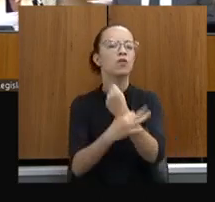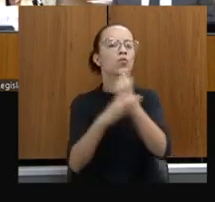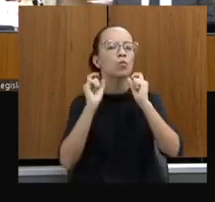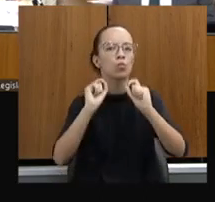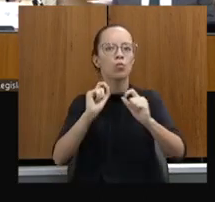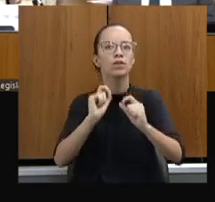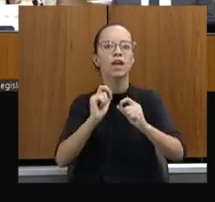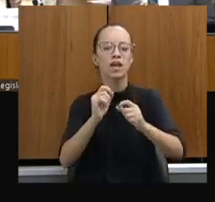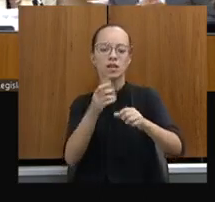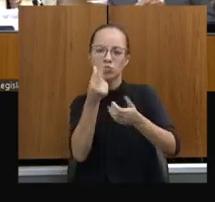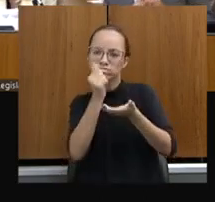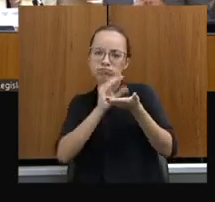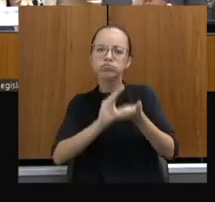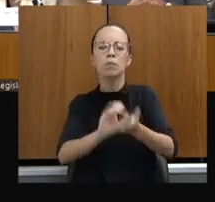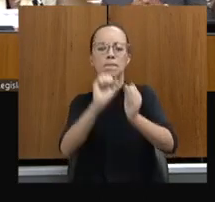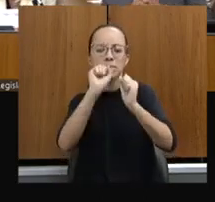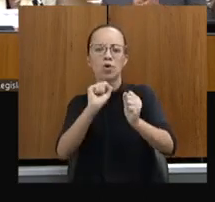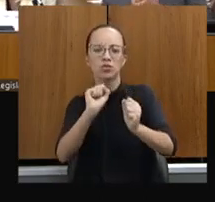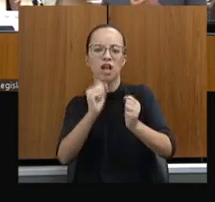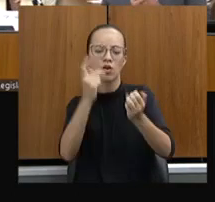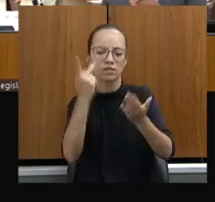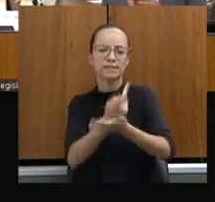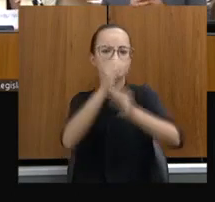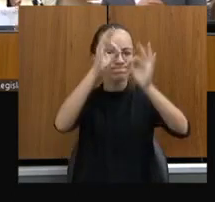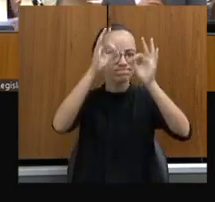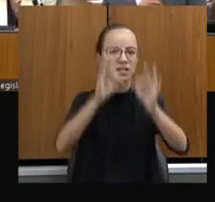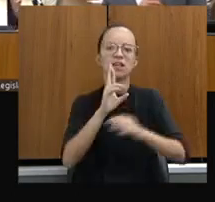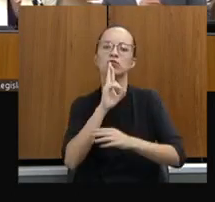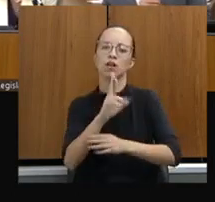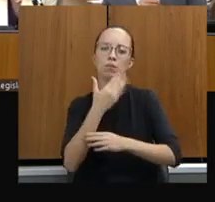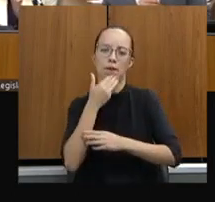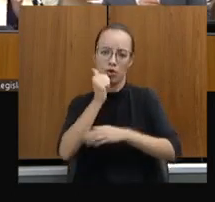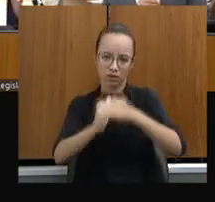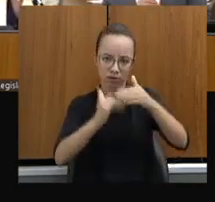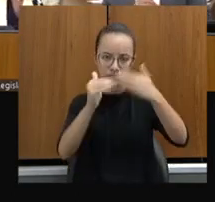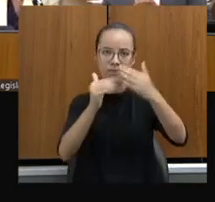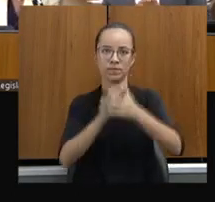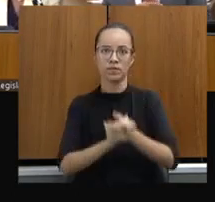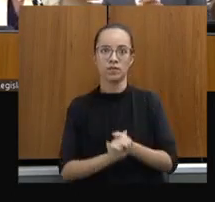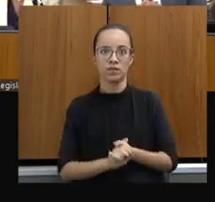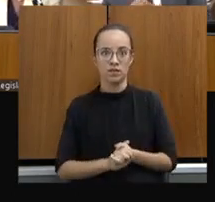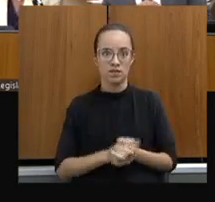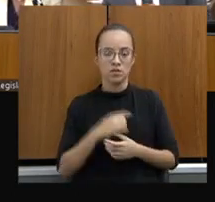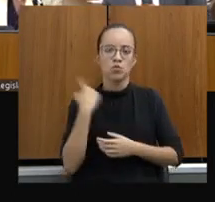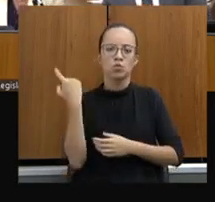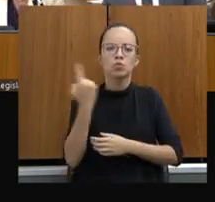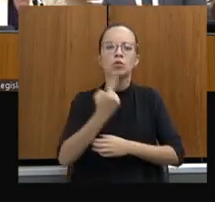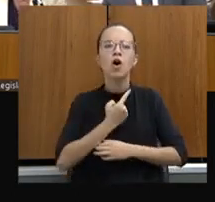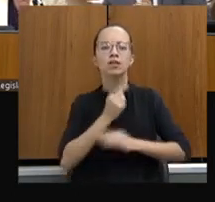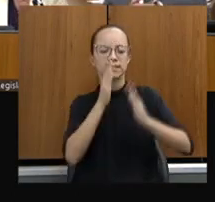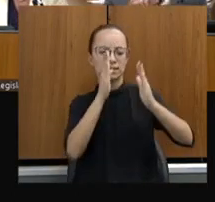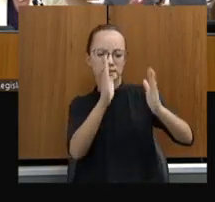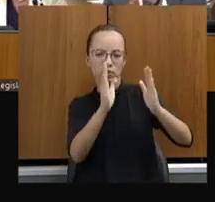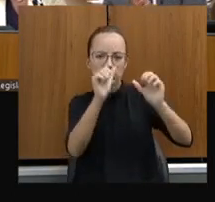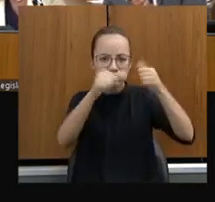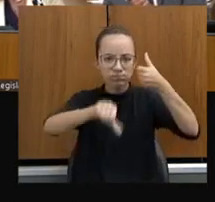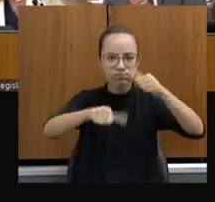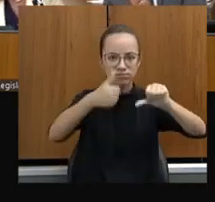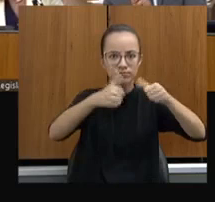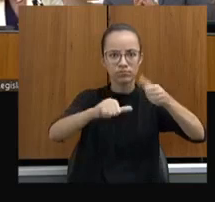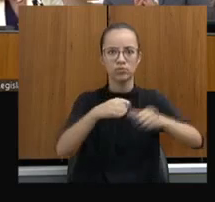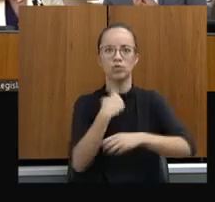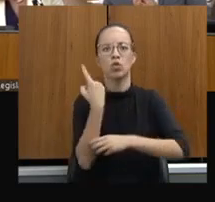os recursos sejam aplicados da melhor forma para Mais e Mais resultados nós nesses nesse ciclo de avaliação nós